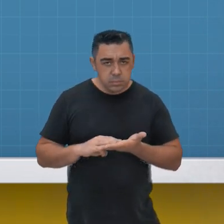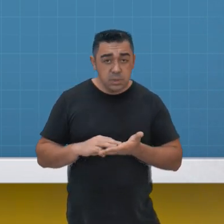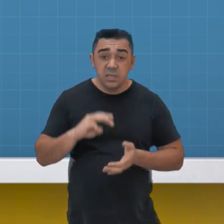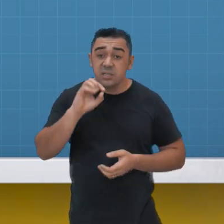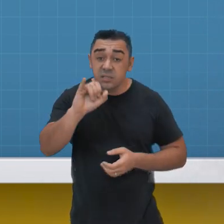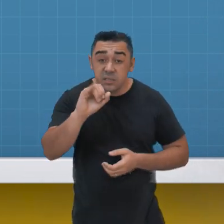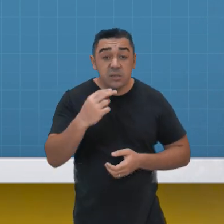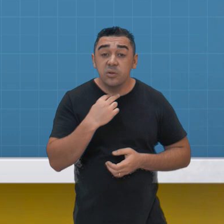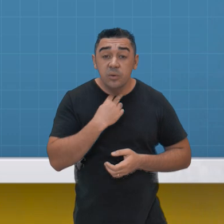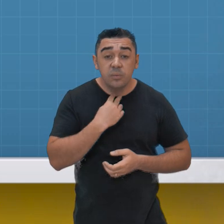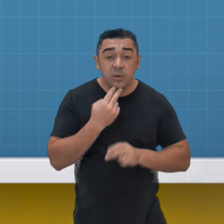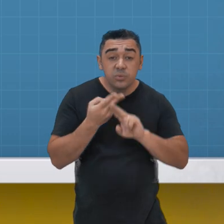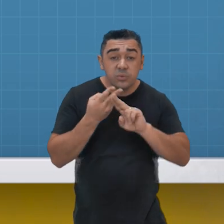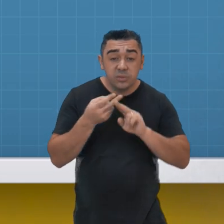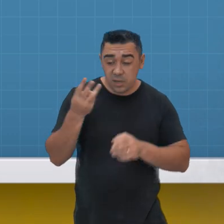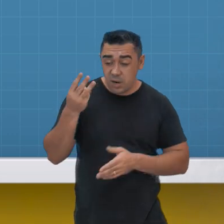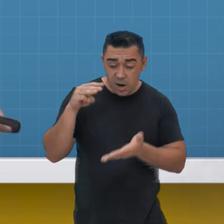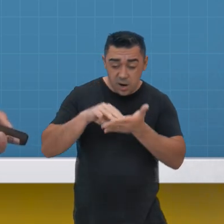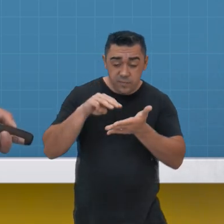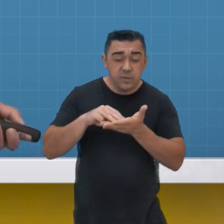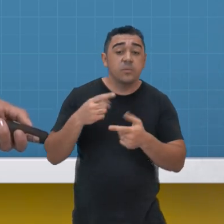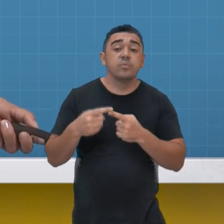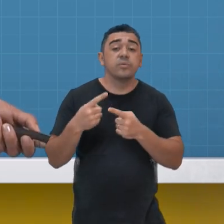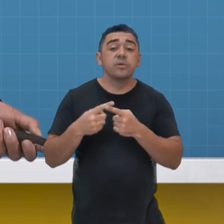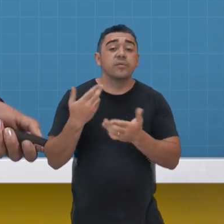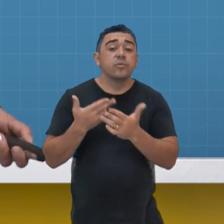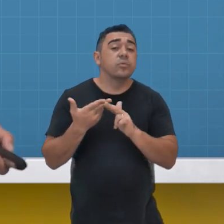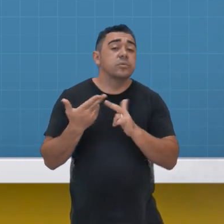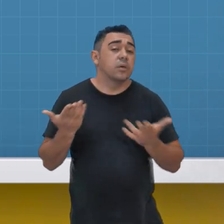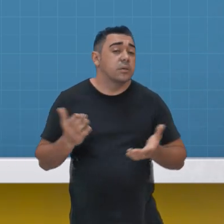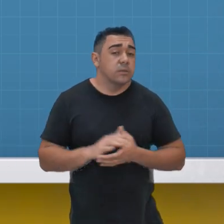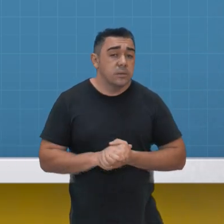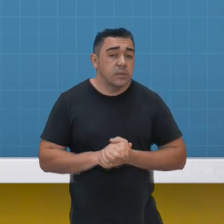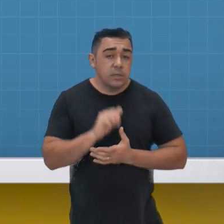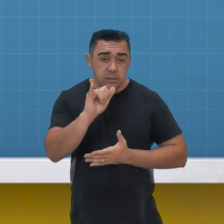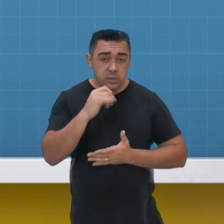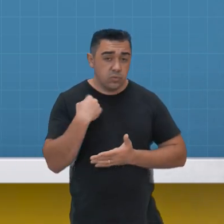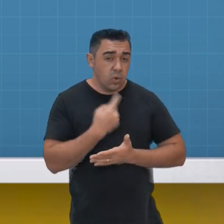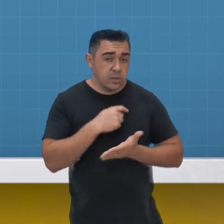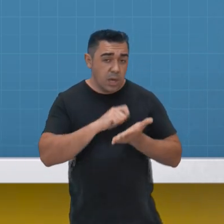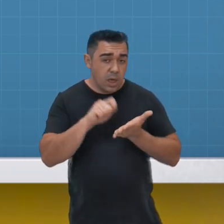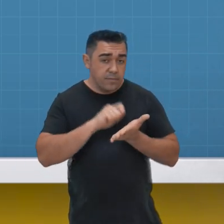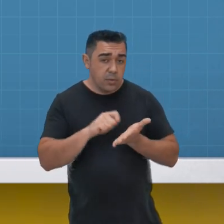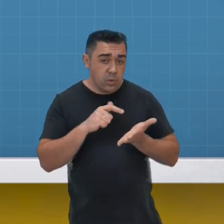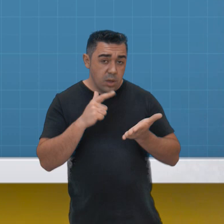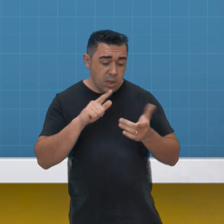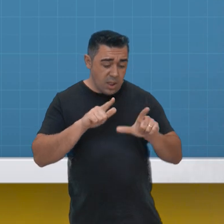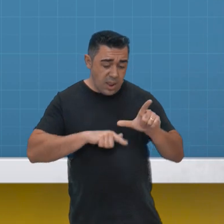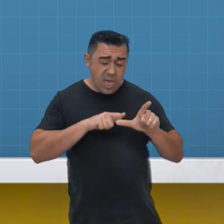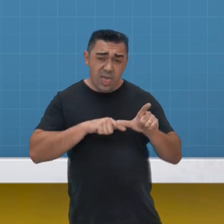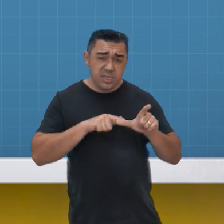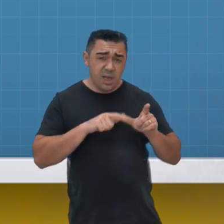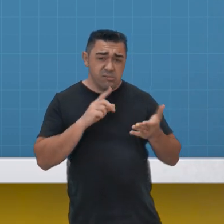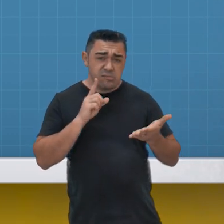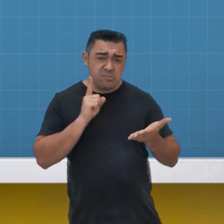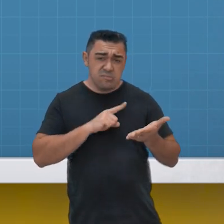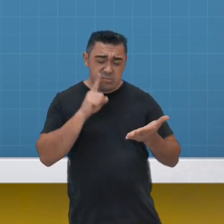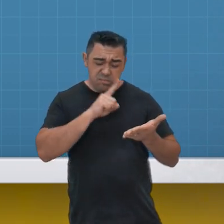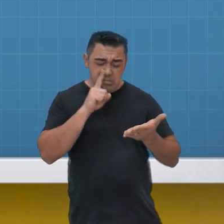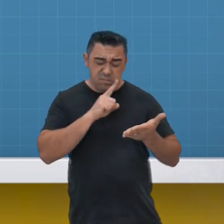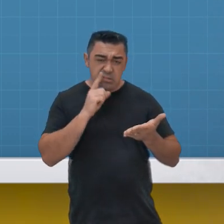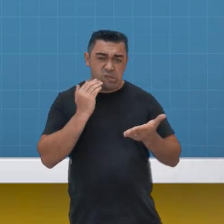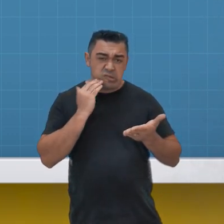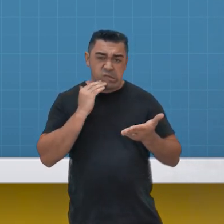nós não pudermos usar o garfo para fazer isso, para que serve o garfo? Se nós escrevemos nossa letra ninguém